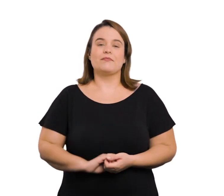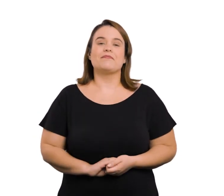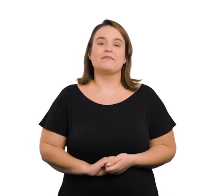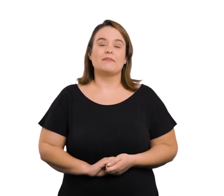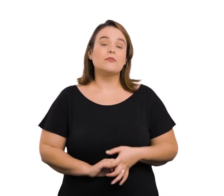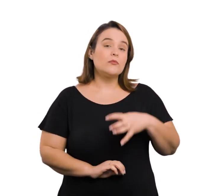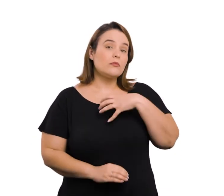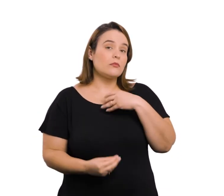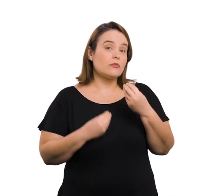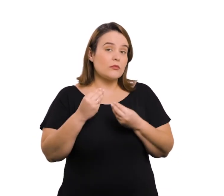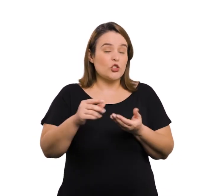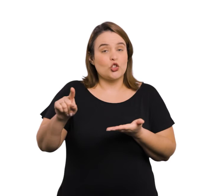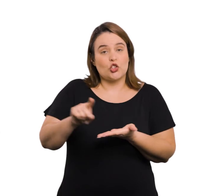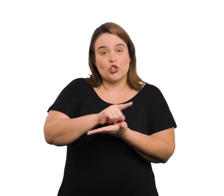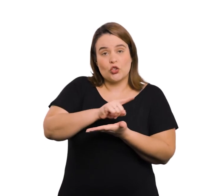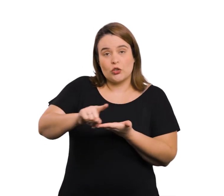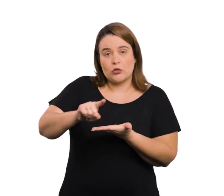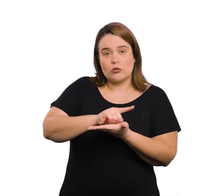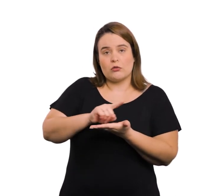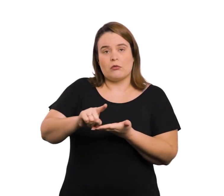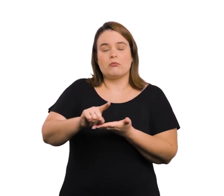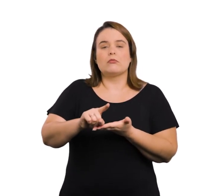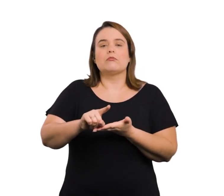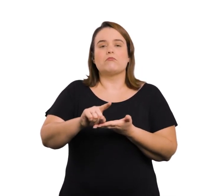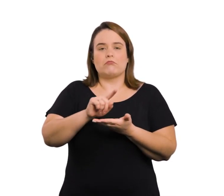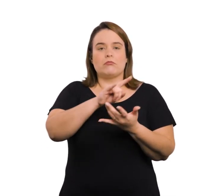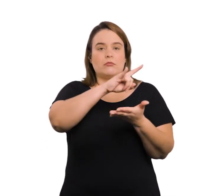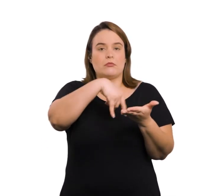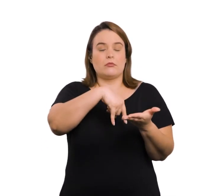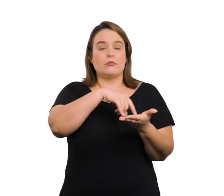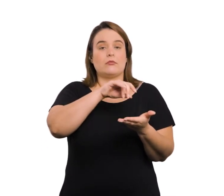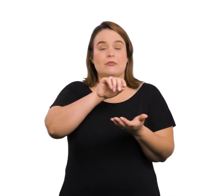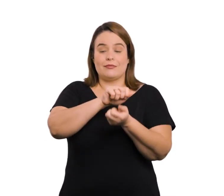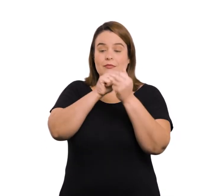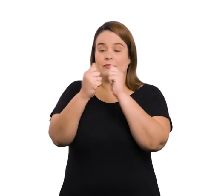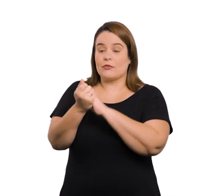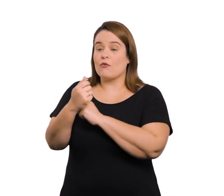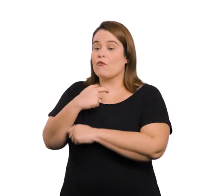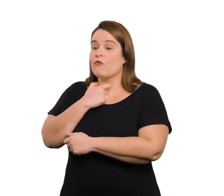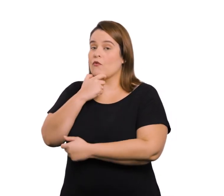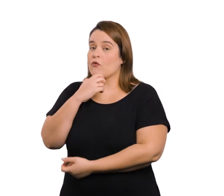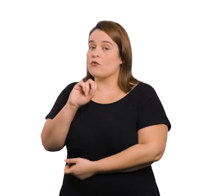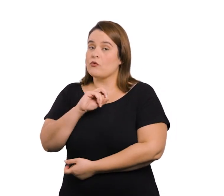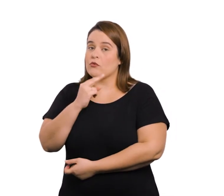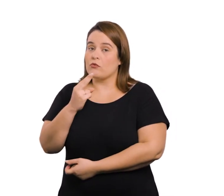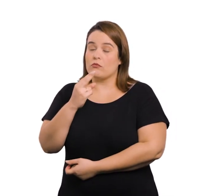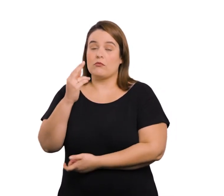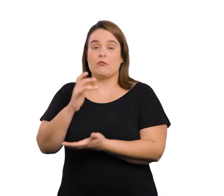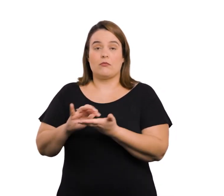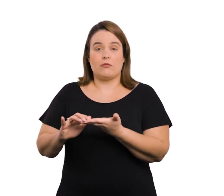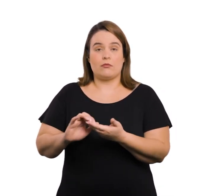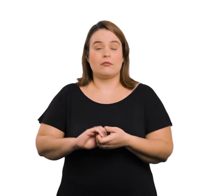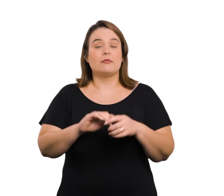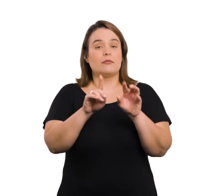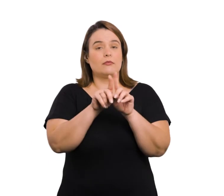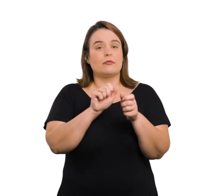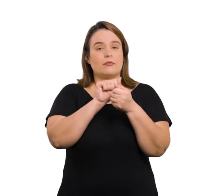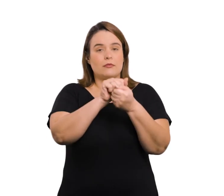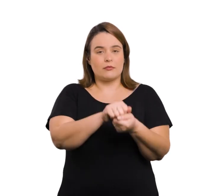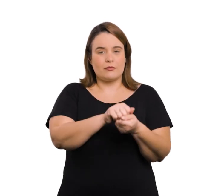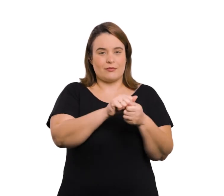de caracteres, OCR. Ferramenta para digitalização de documentos e conversão em voz ou